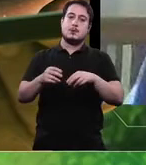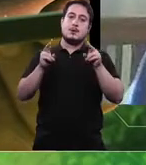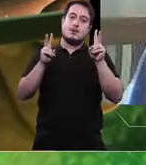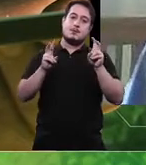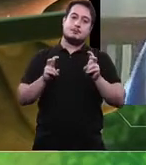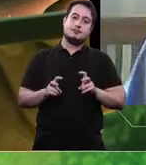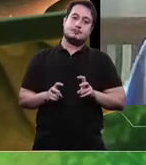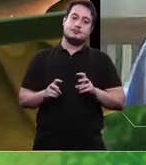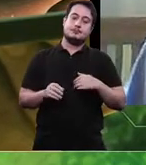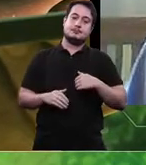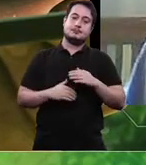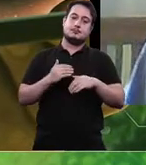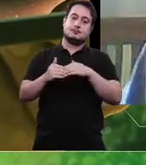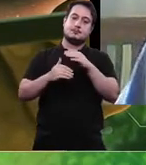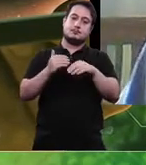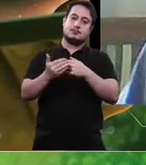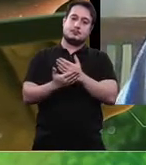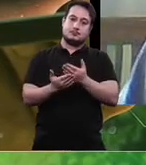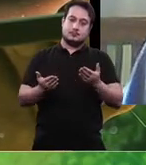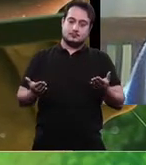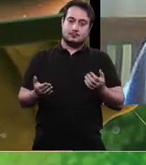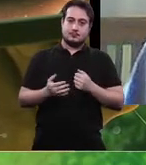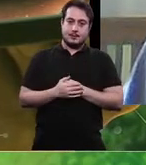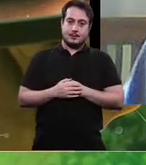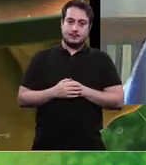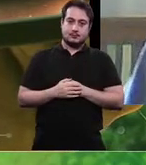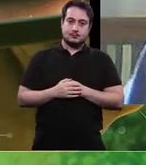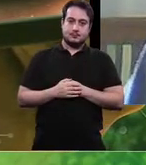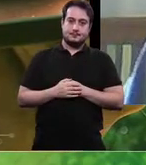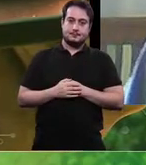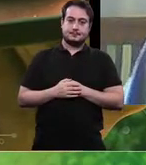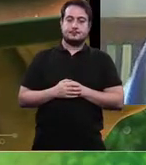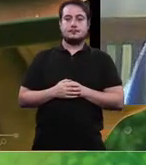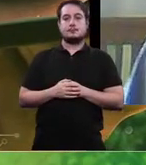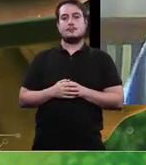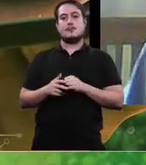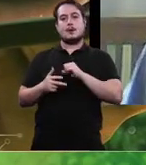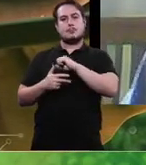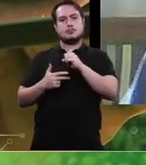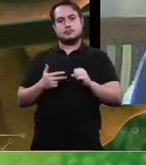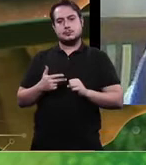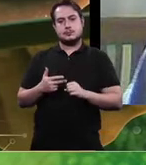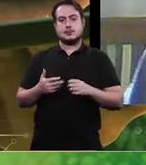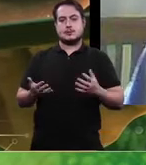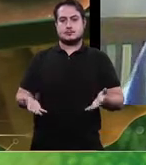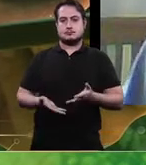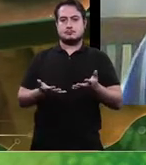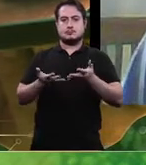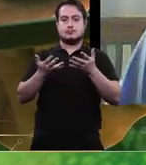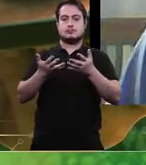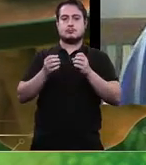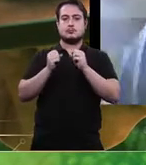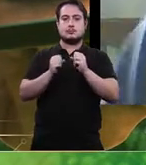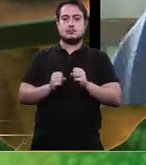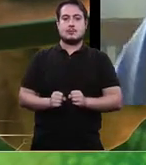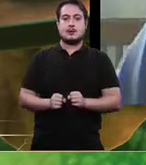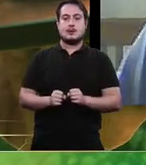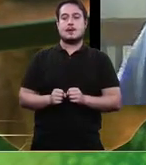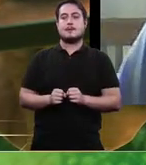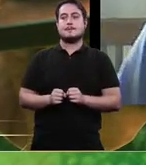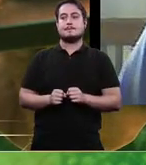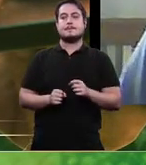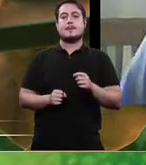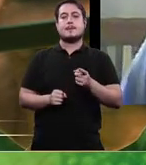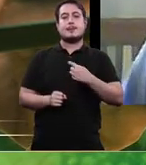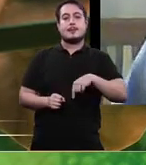esse, desenvolver né, potencial né, de desenvolvimento da agropecuária da Amazônia, o que a